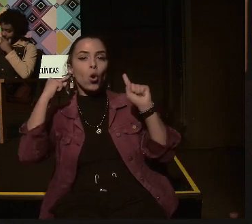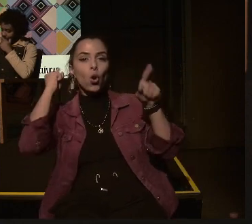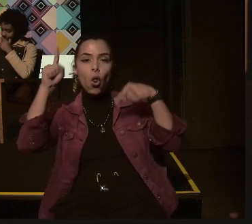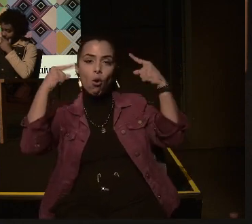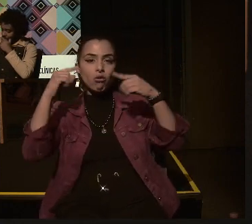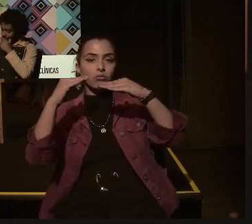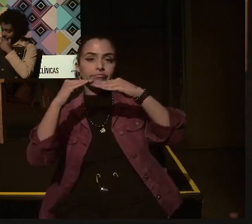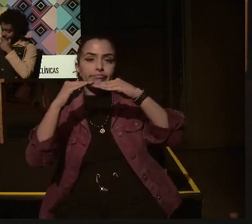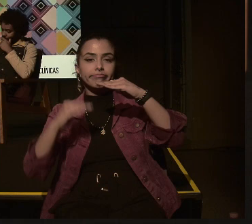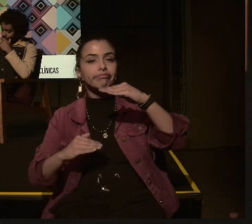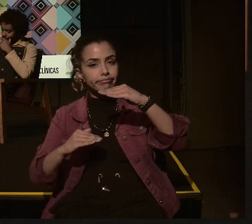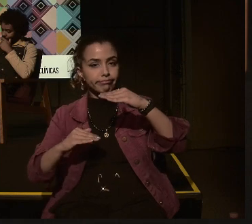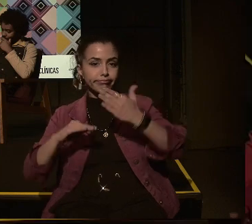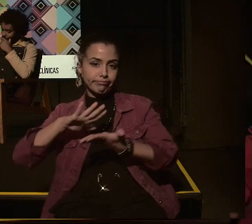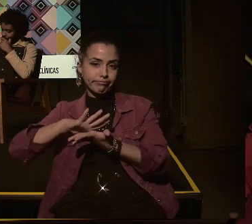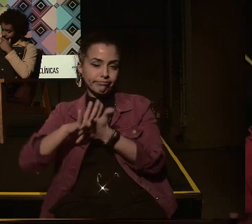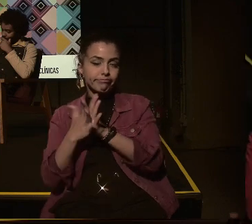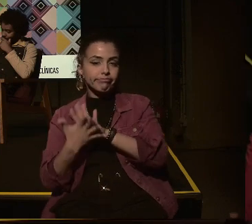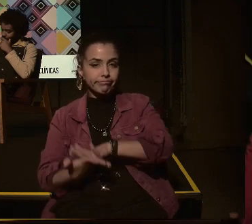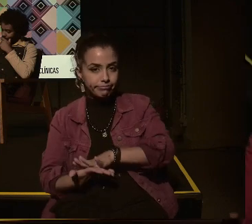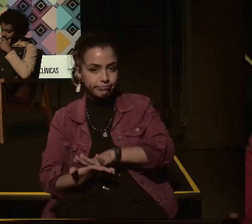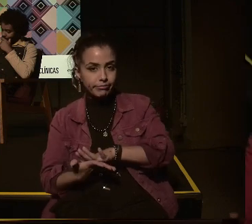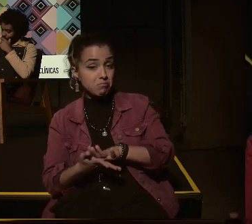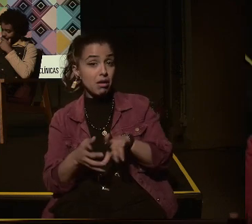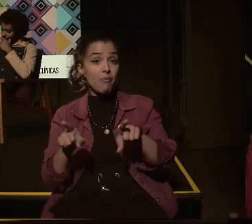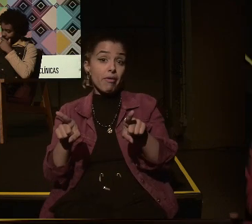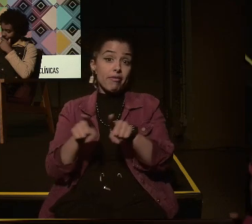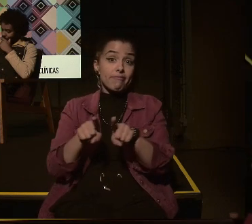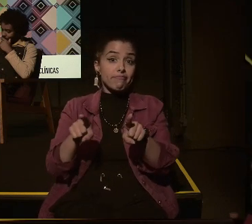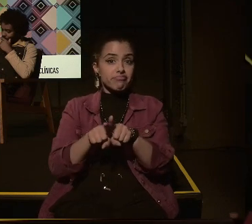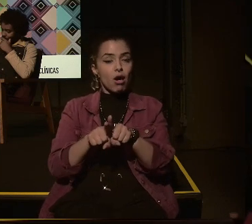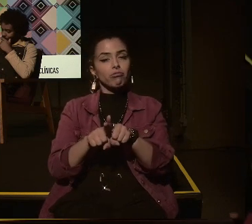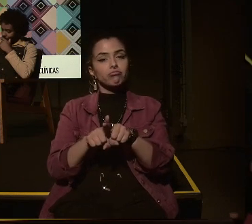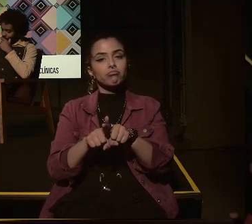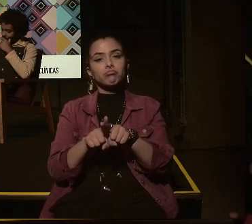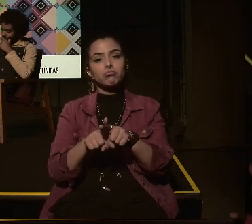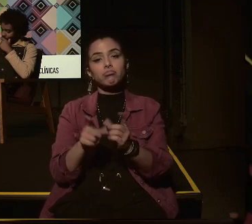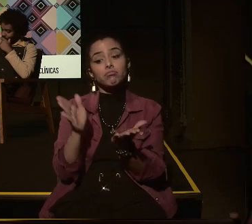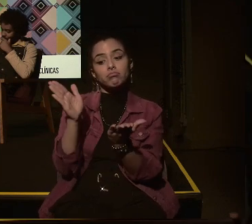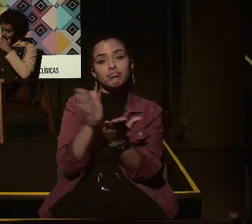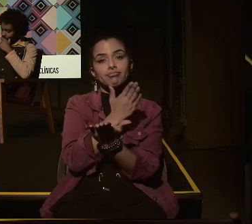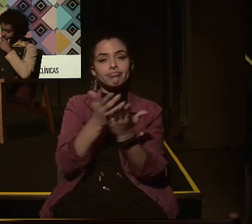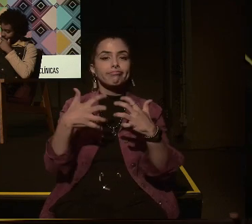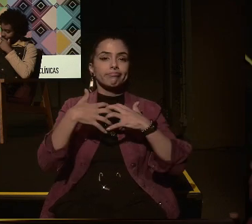inferioridade e logo a uma indicada segregação.